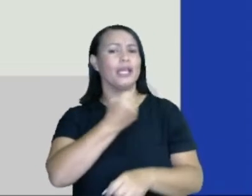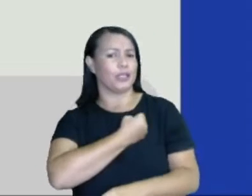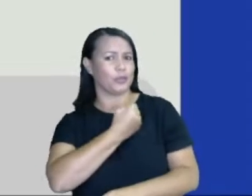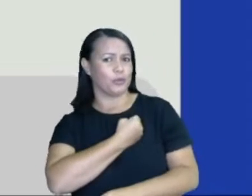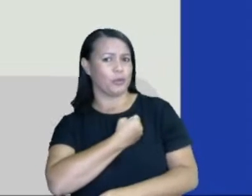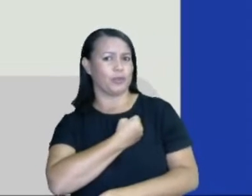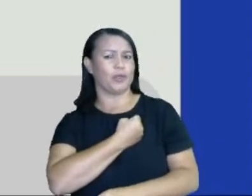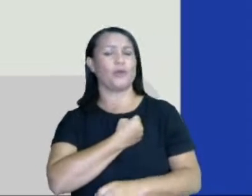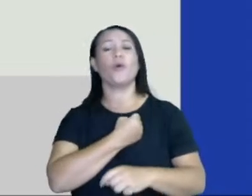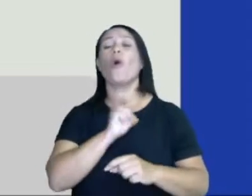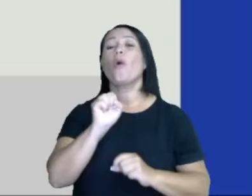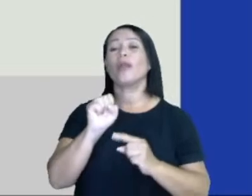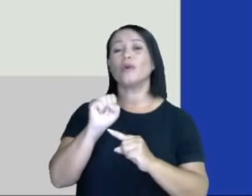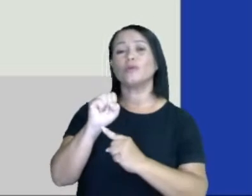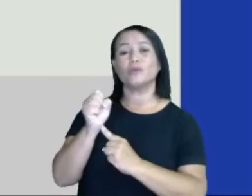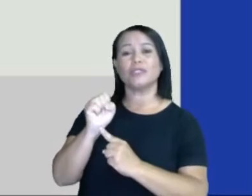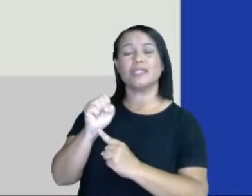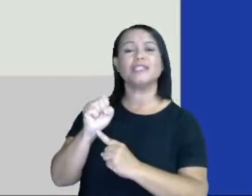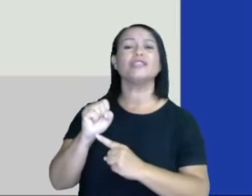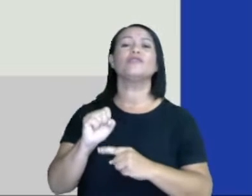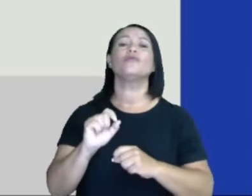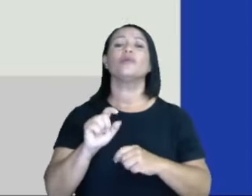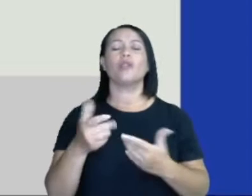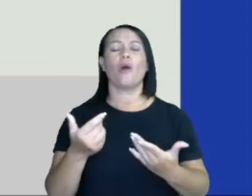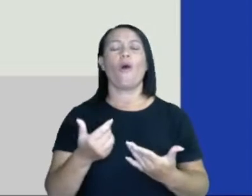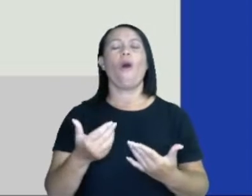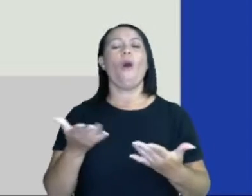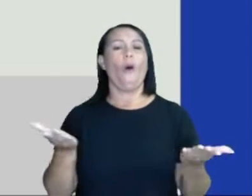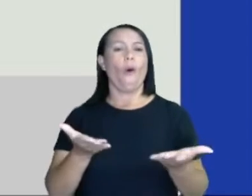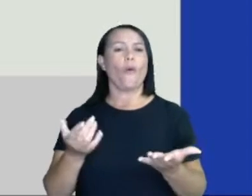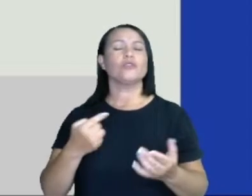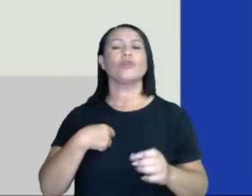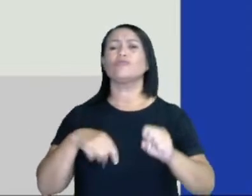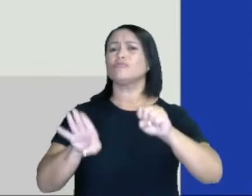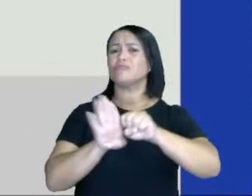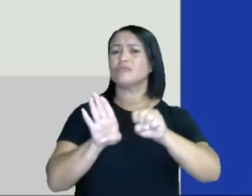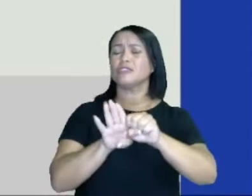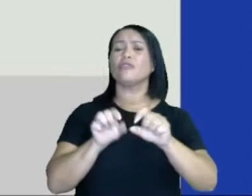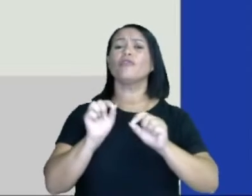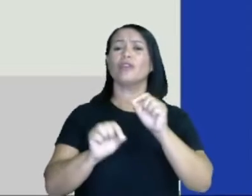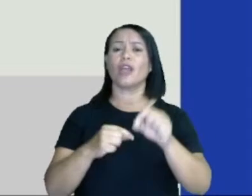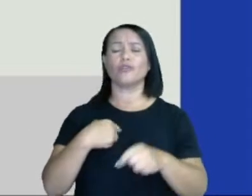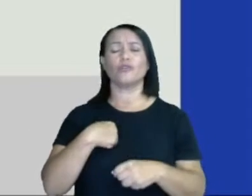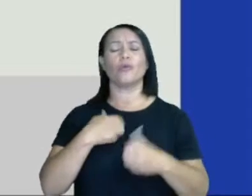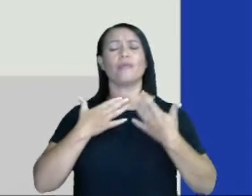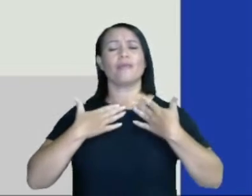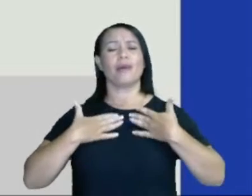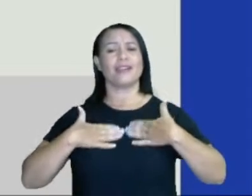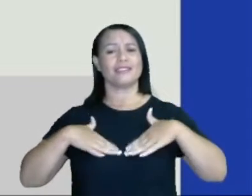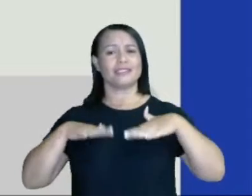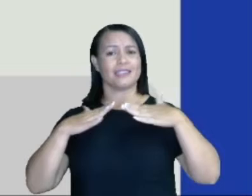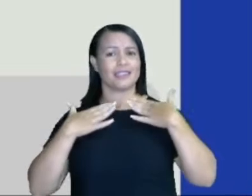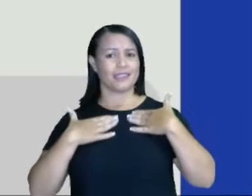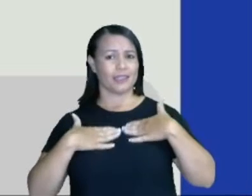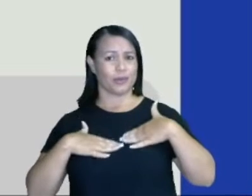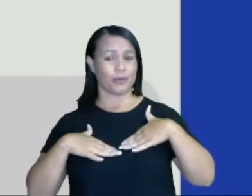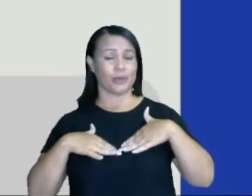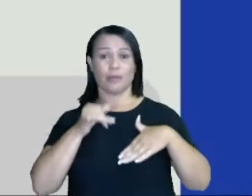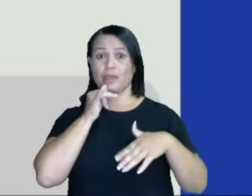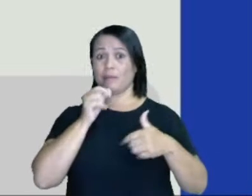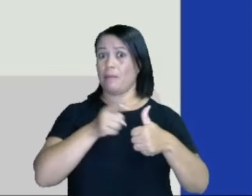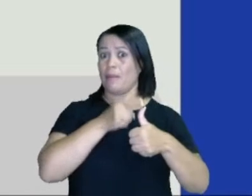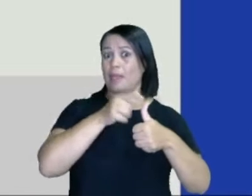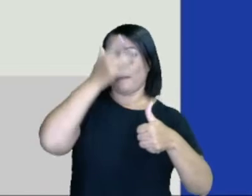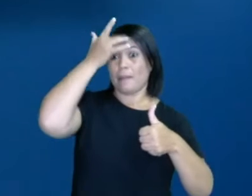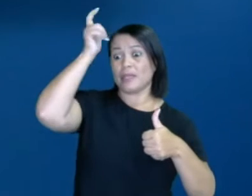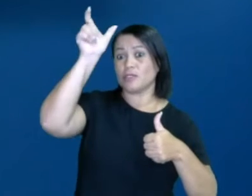substantivo. Estoy mais tranquila com a chegada de Luís. Então, se eu estou falando em